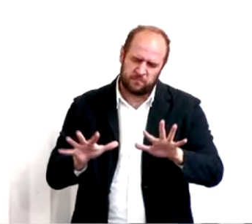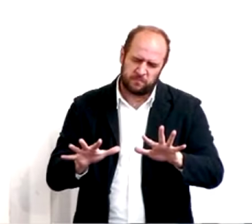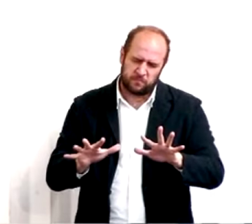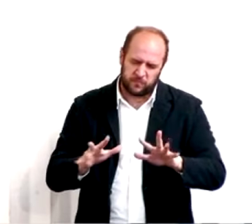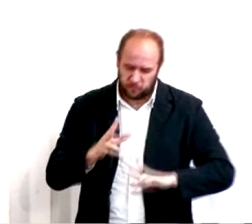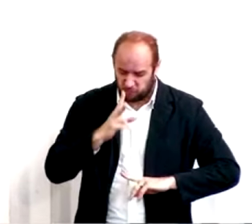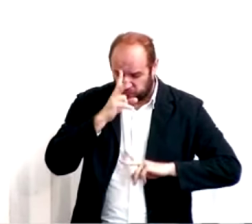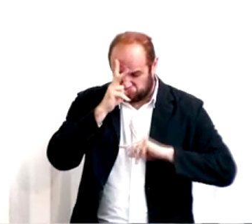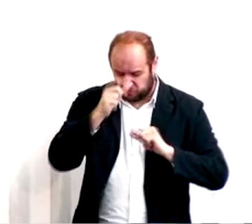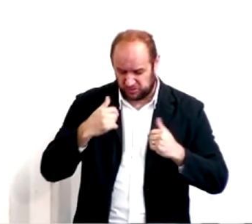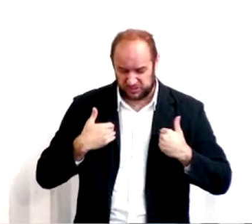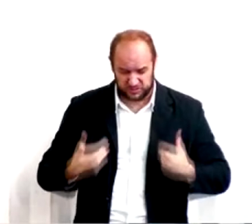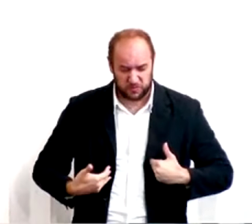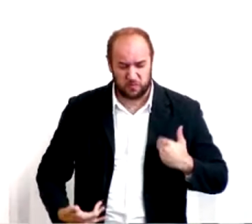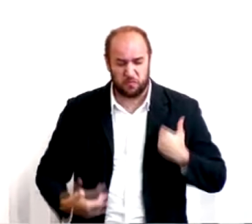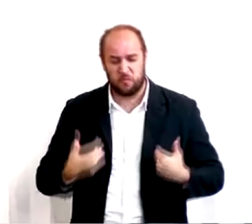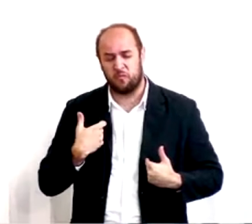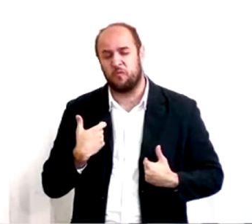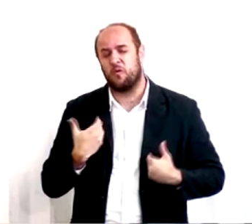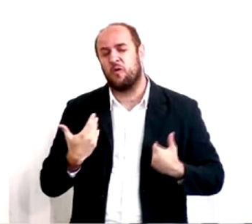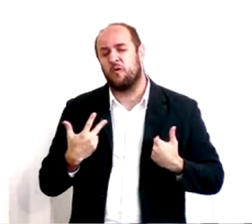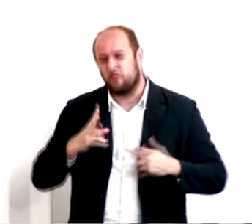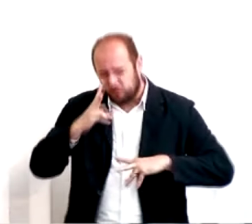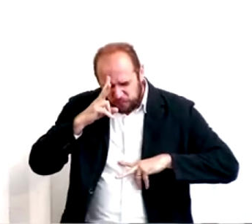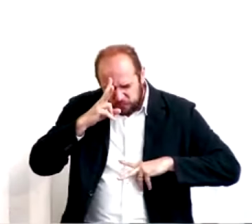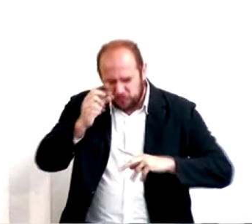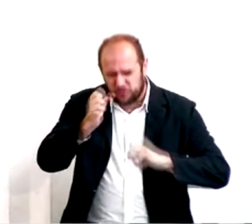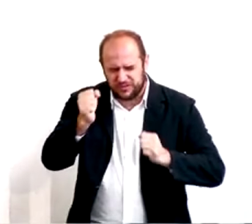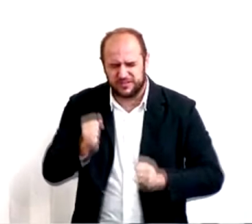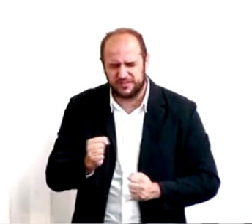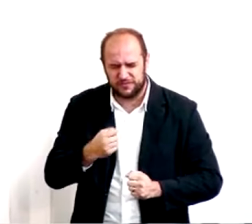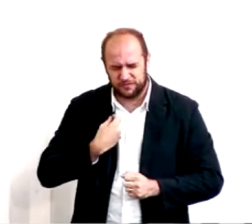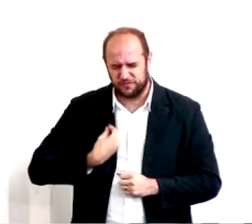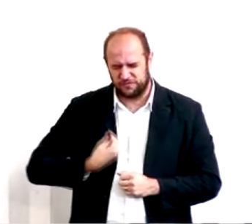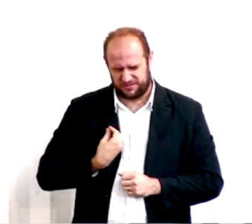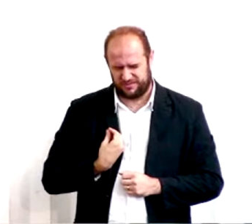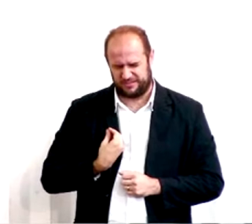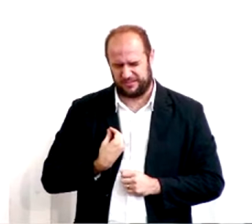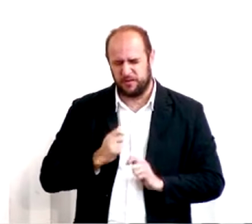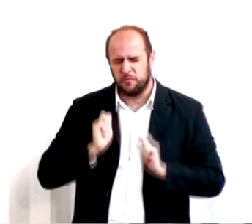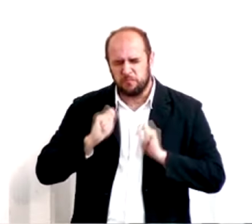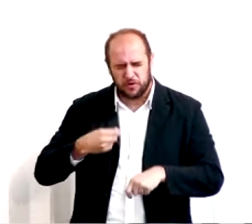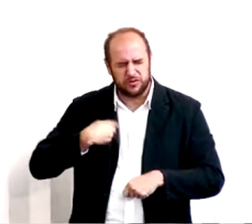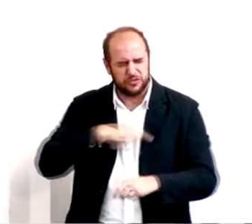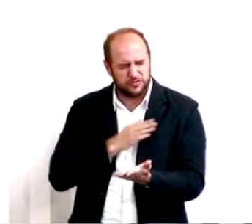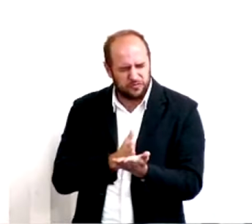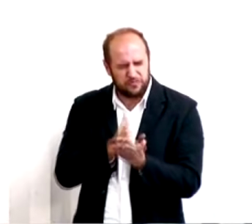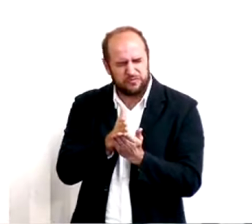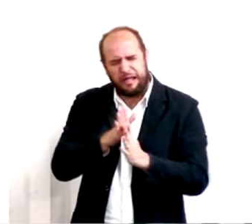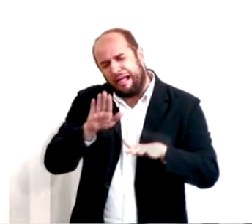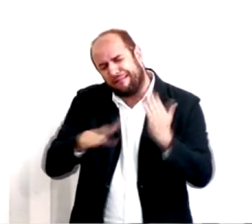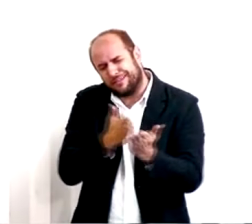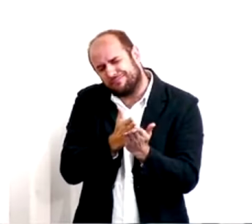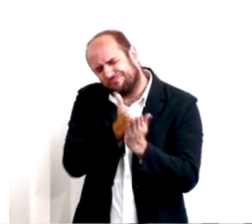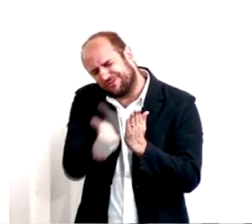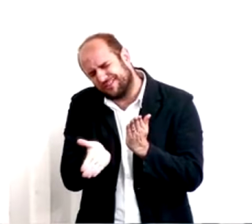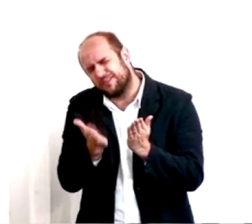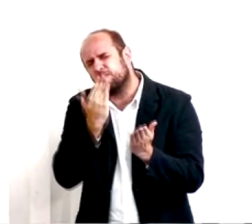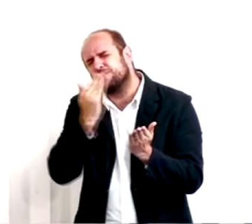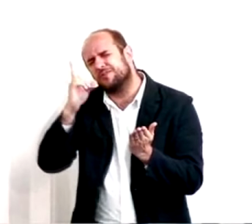nossos joelhos que às vezes vacilão faz com que aqueles que tenham joelhos trôpegos voltem a ter joelhos firmes